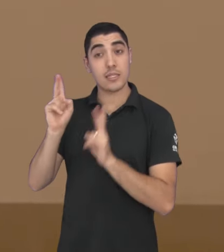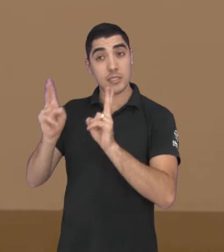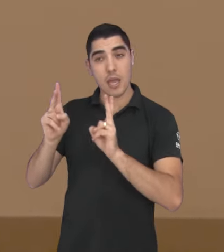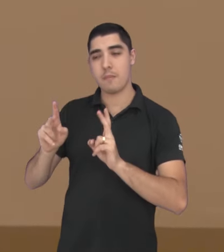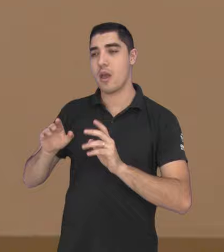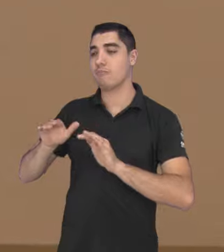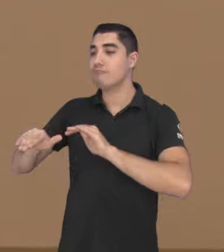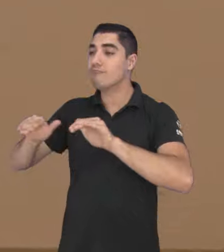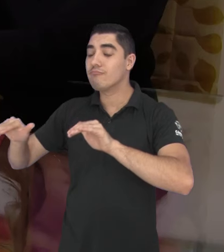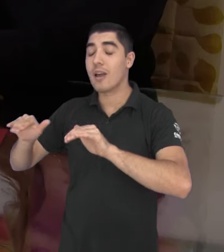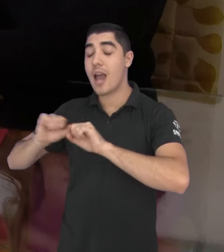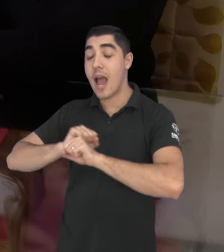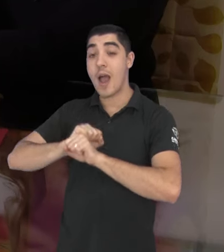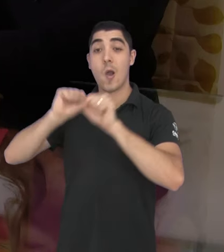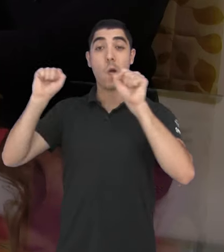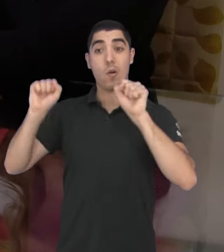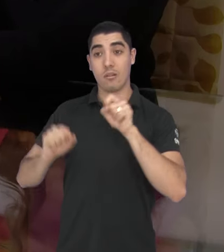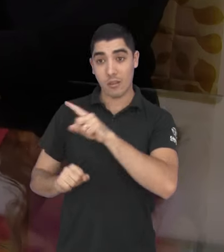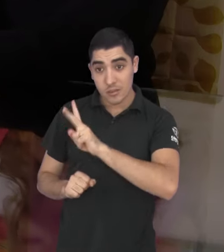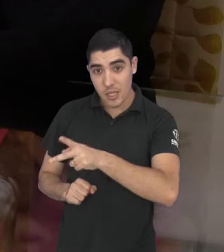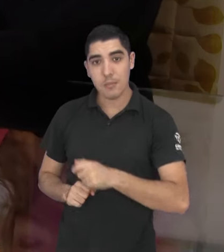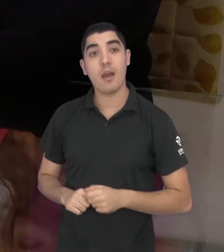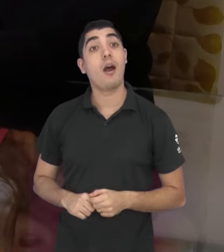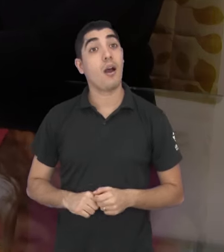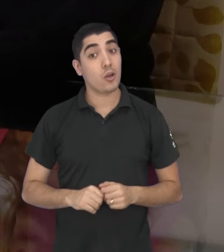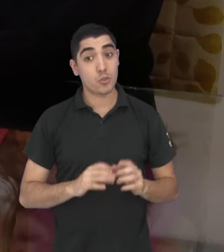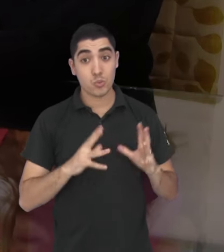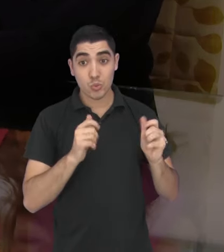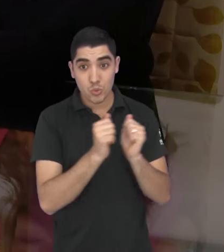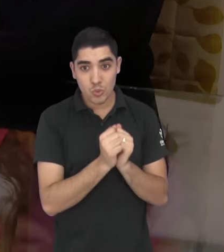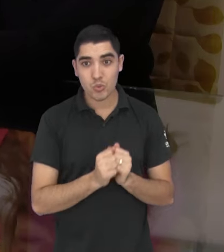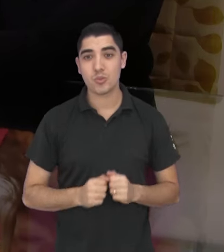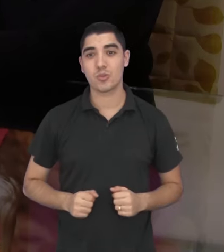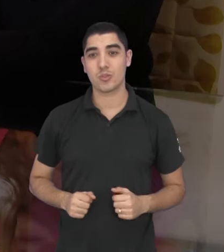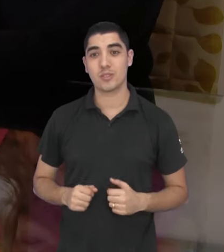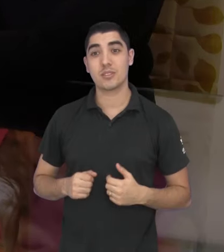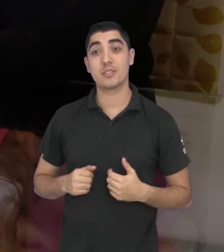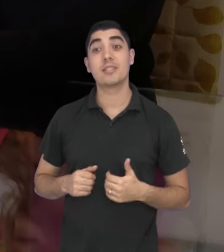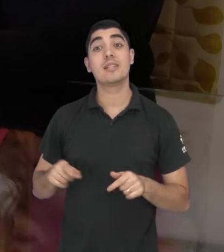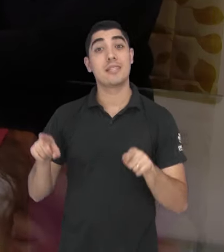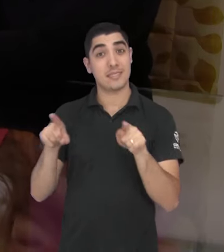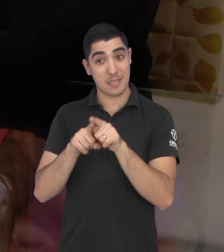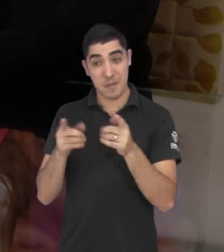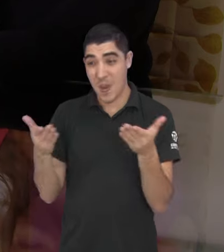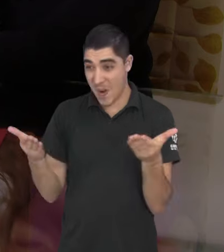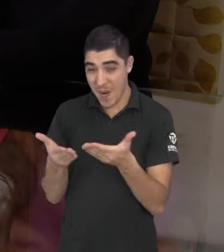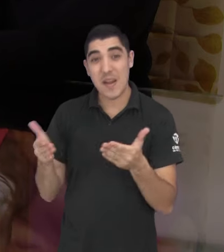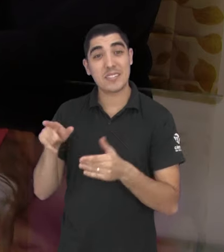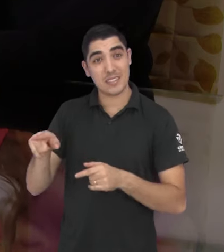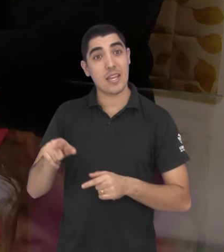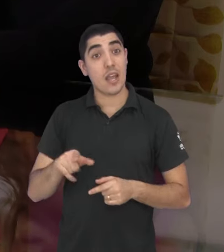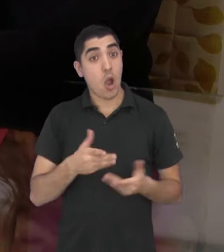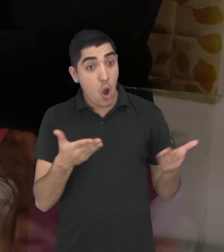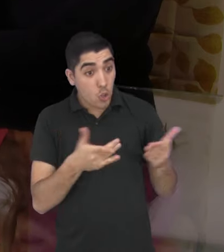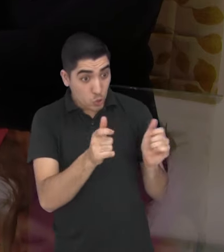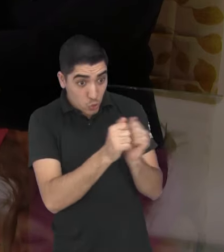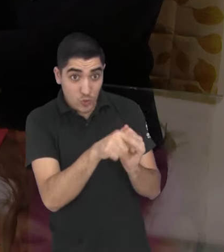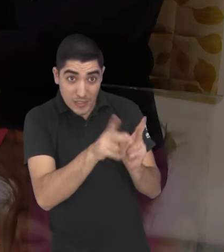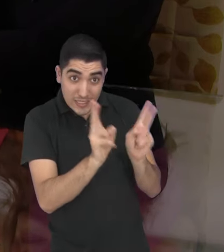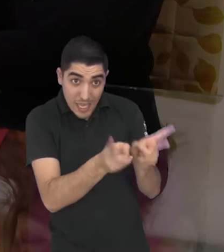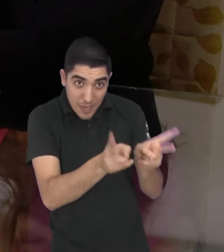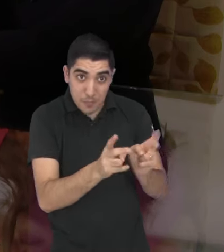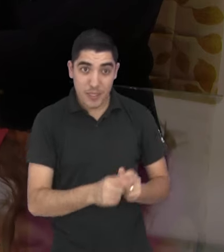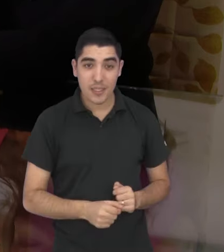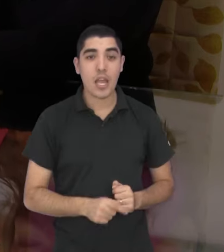marido, Theo, Bob e a Zoe na cama. Todo mundo junto. A Zoe dormindo no meu pé hoje. Tá, sempre. A Zoe tá junto com você também,